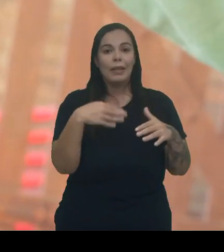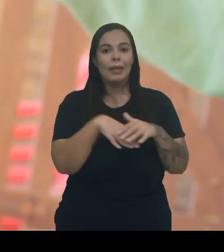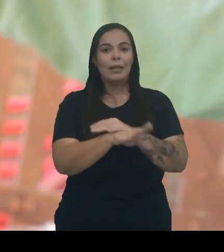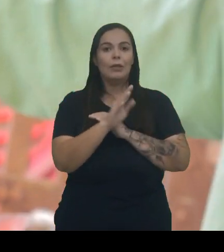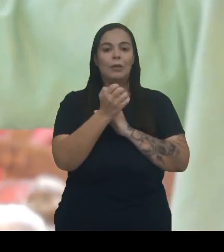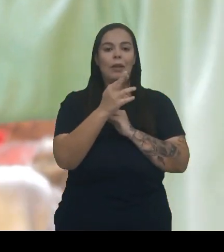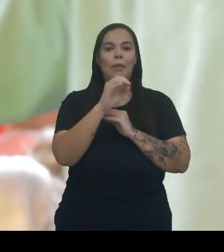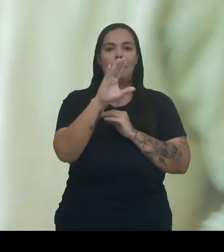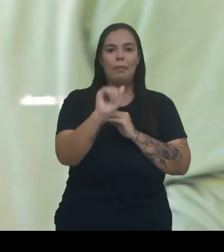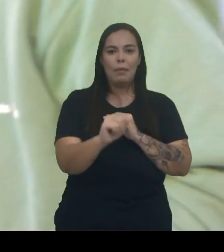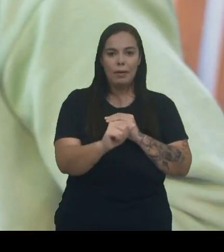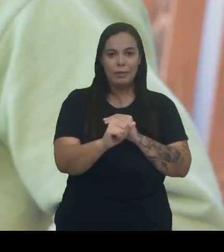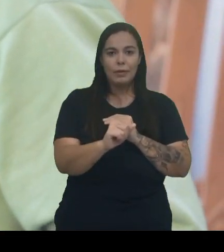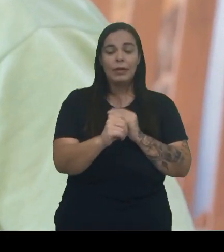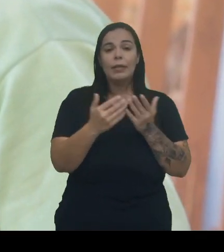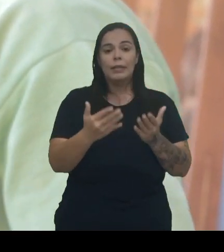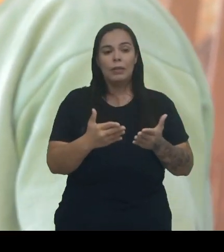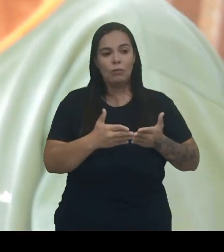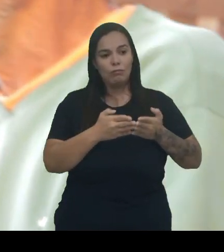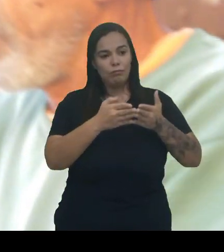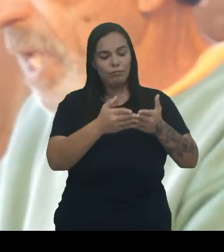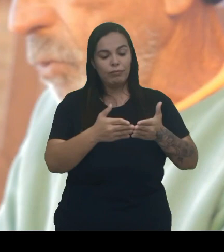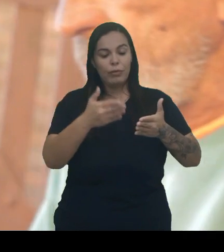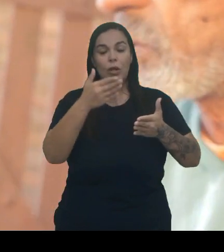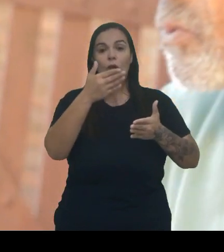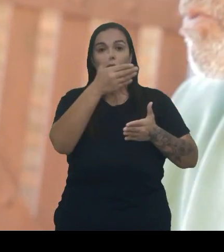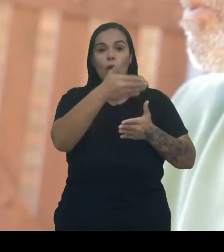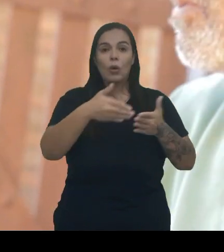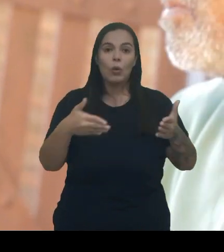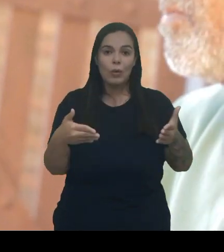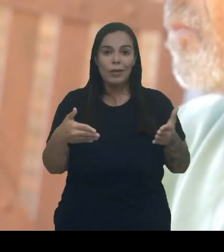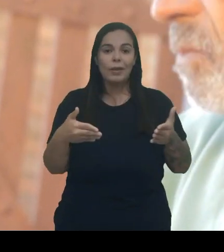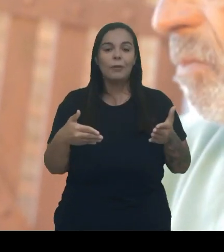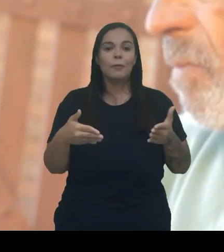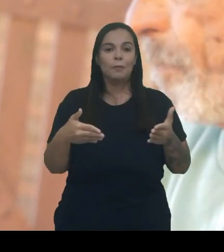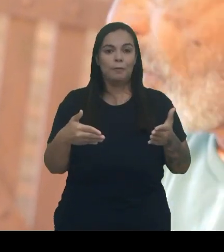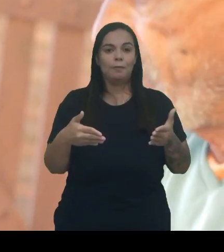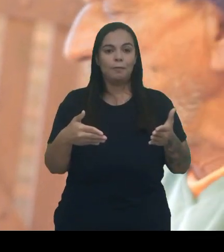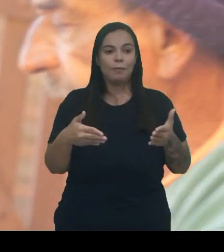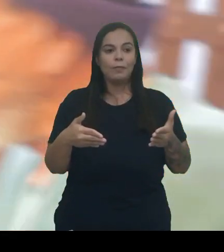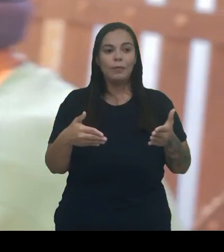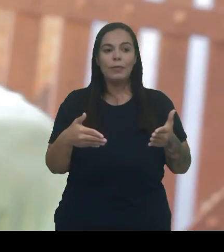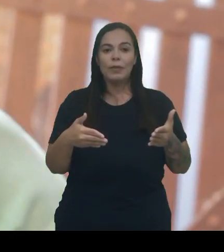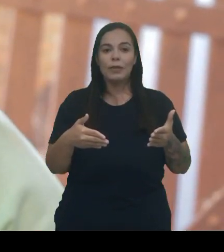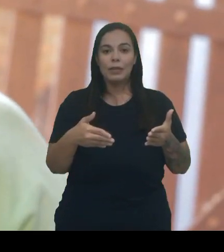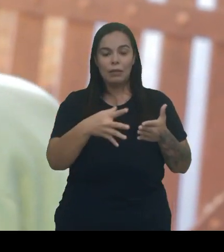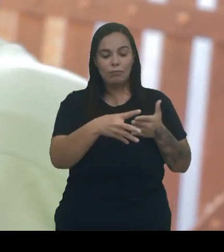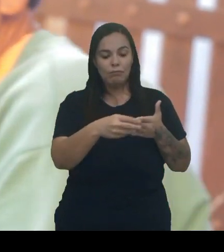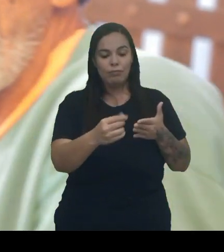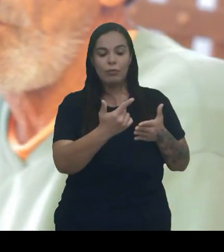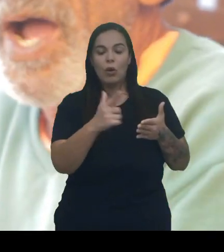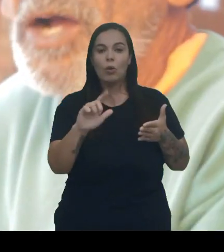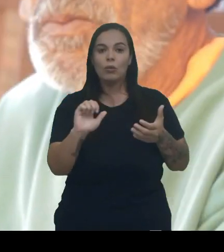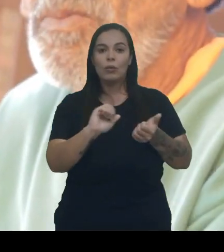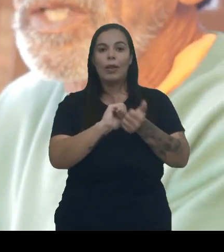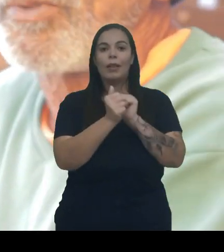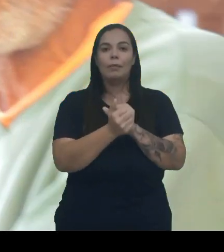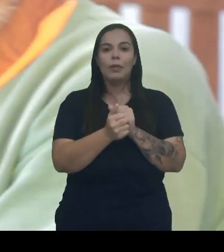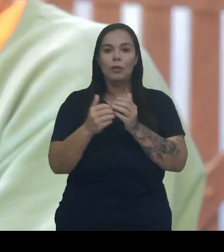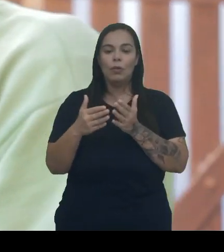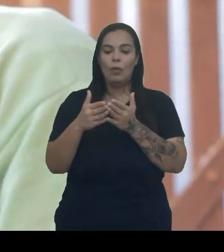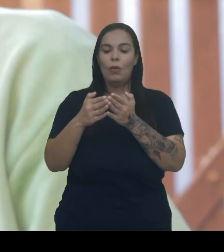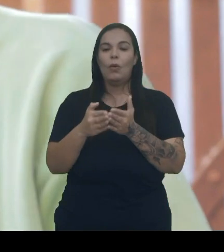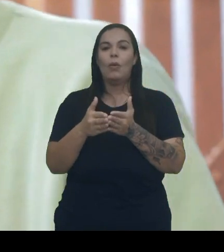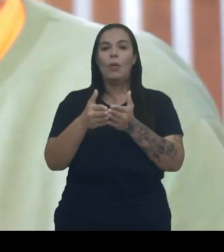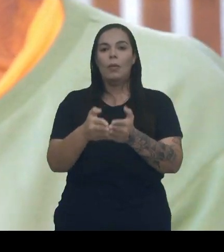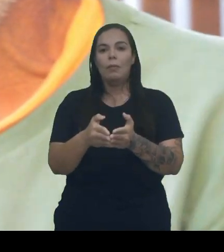barra. Cortaram, na época, e fizeram isso. Uma polpa de leque. Fizeram um barco, botaram motor